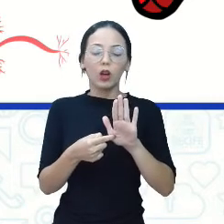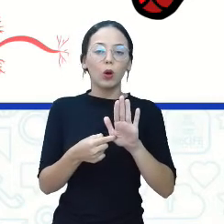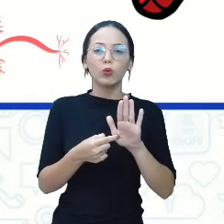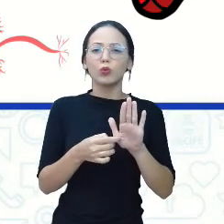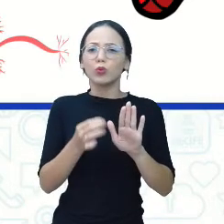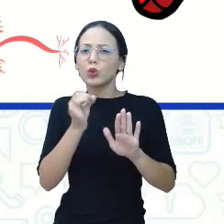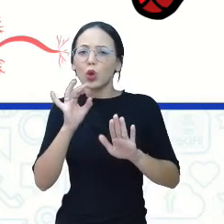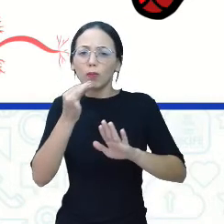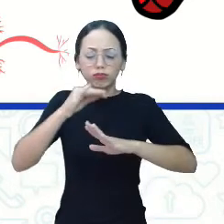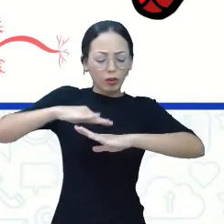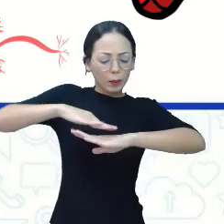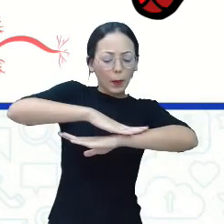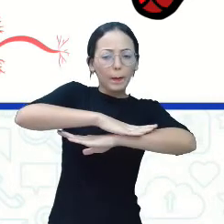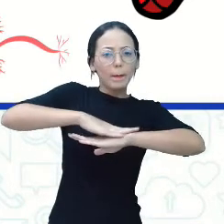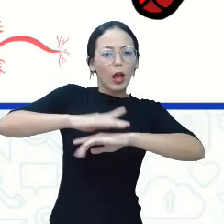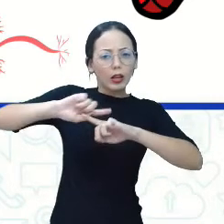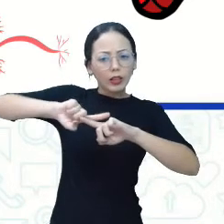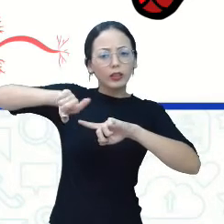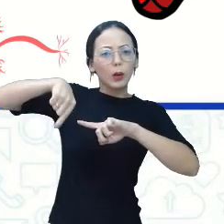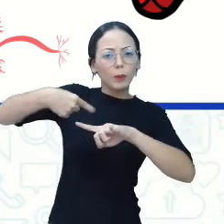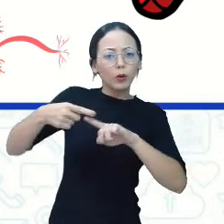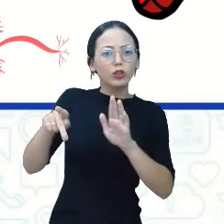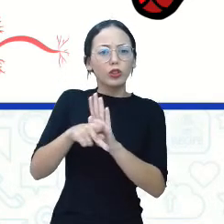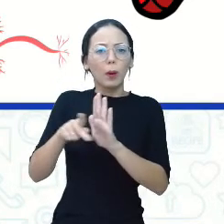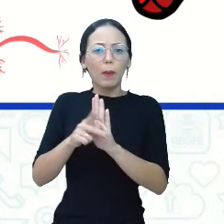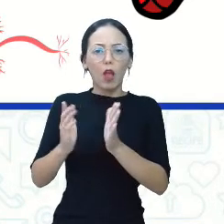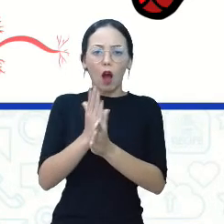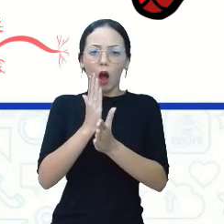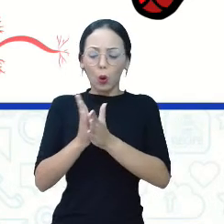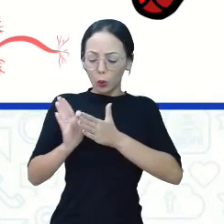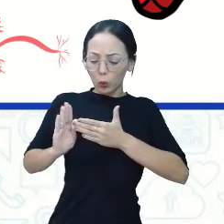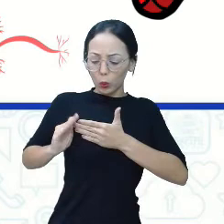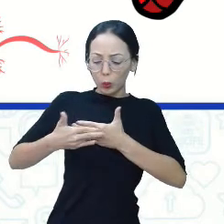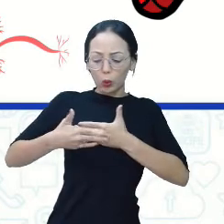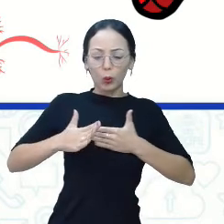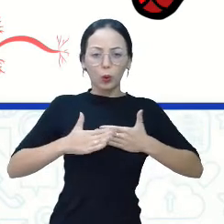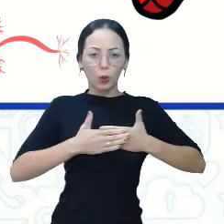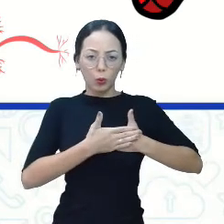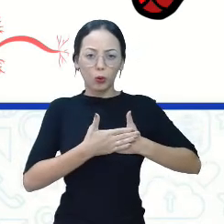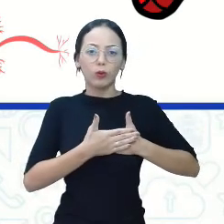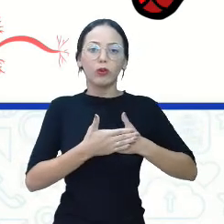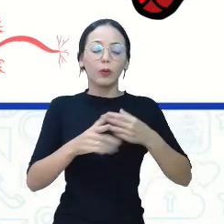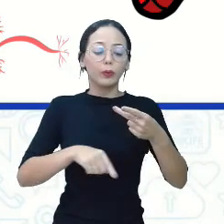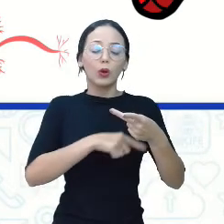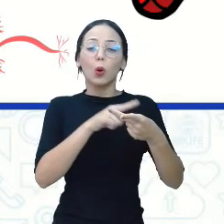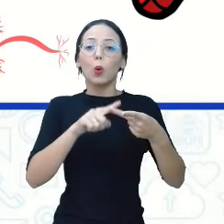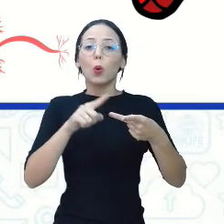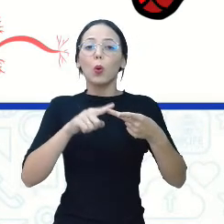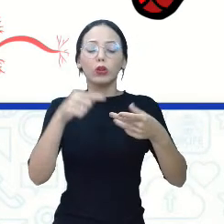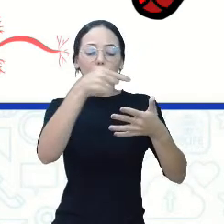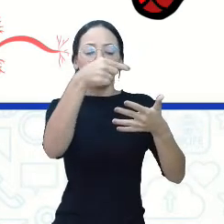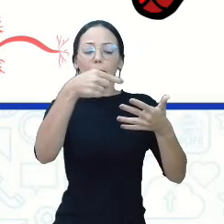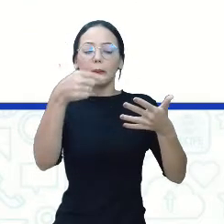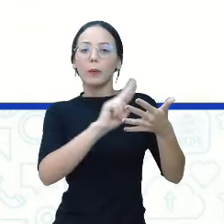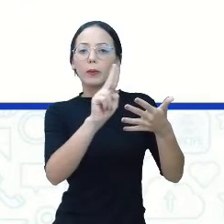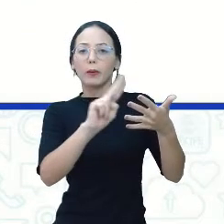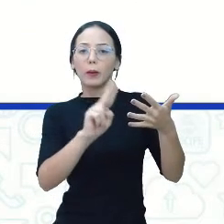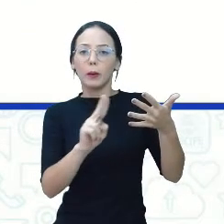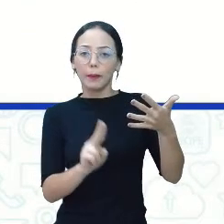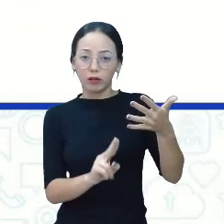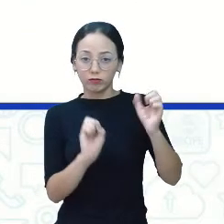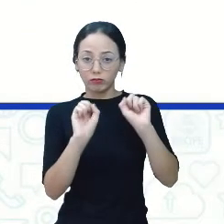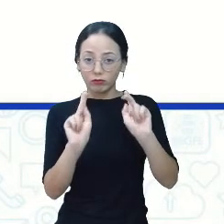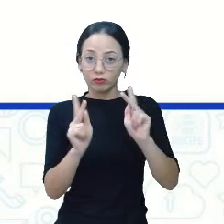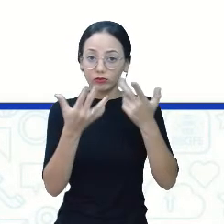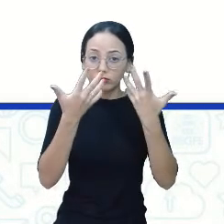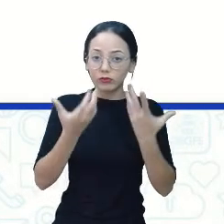só da pele, a gente vai ver depois, de revestimento de alguns órgãos, o conjuntivo, o nervoso e o muscular. Vamos